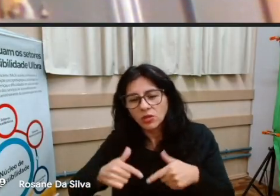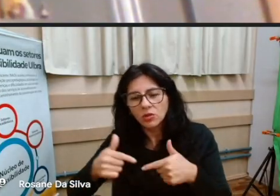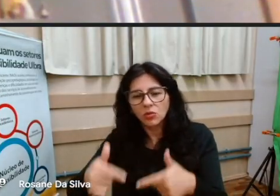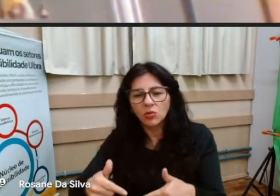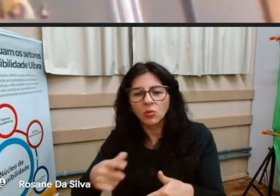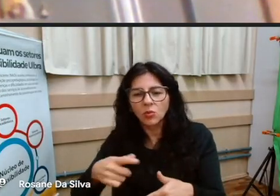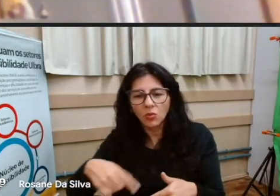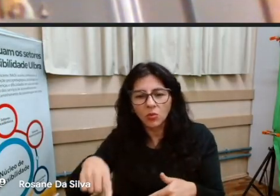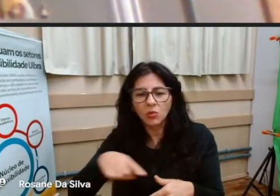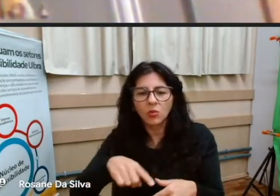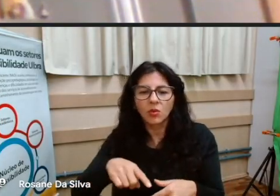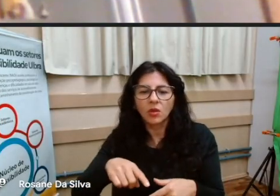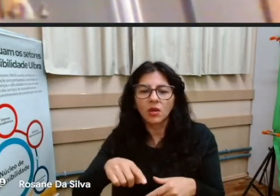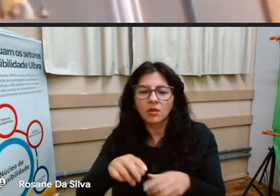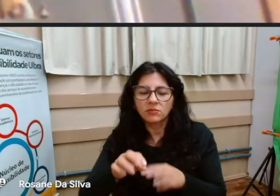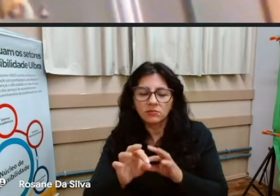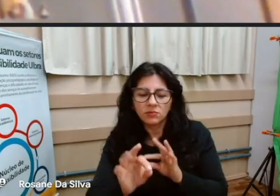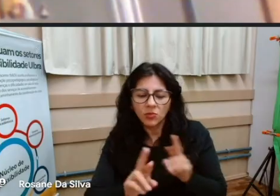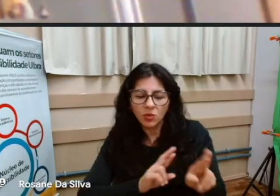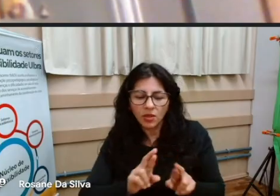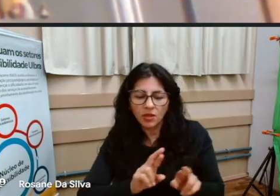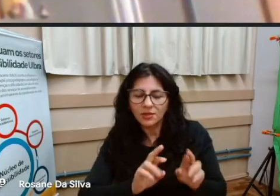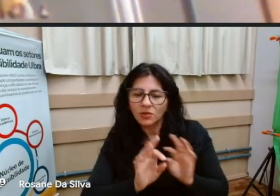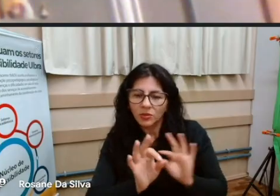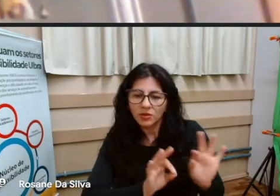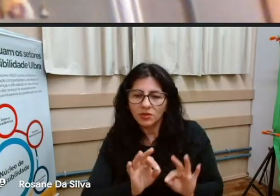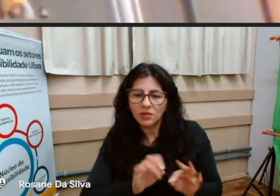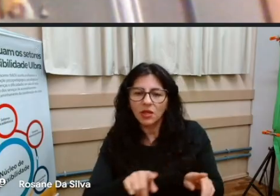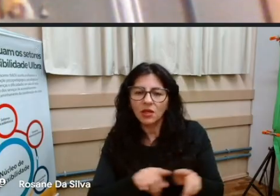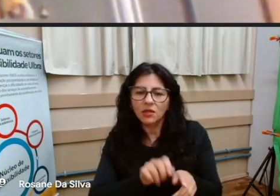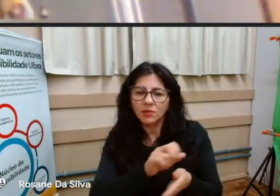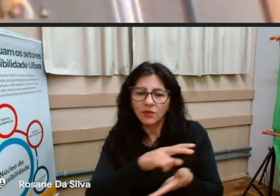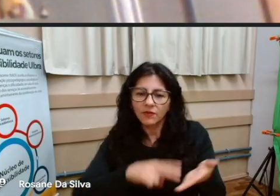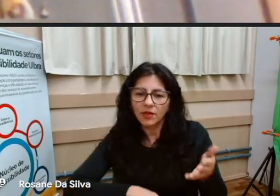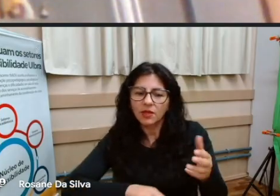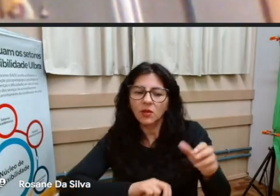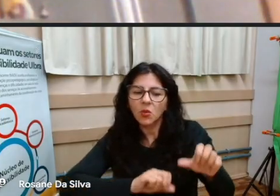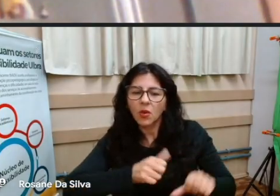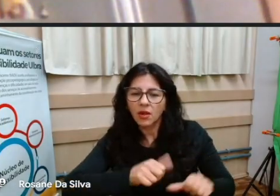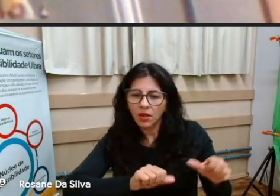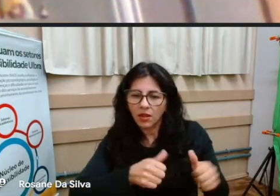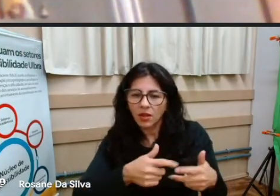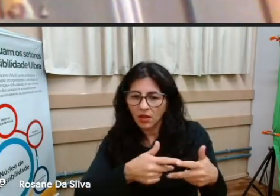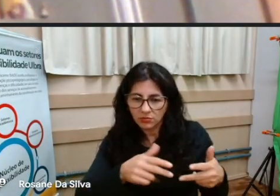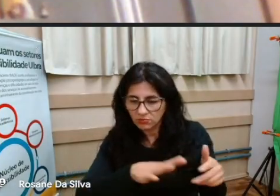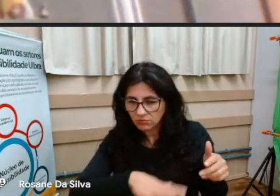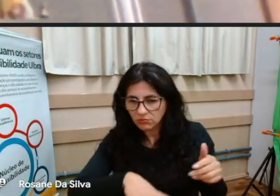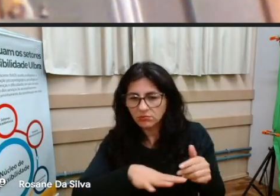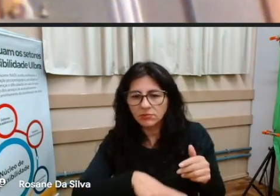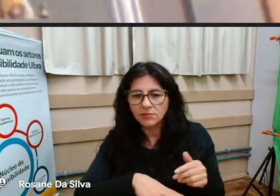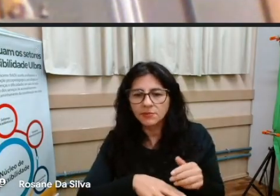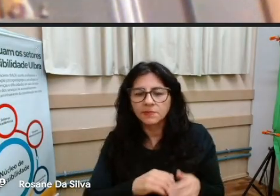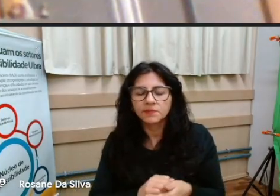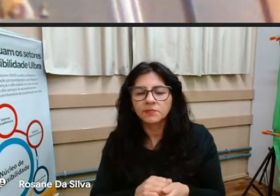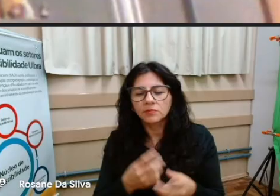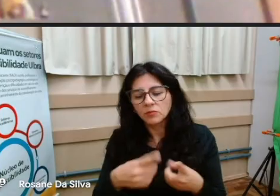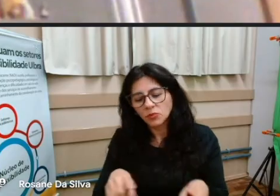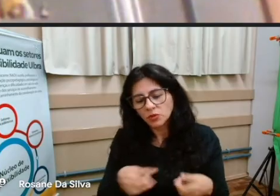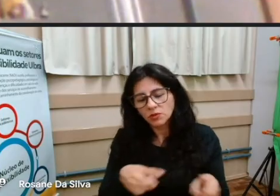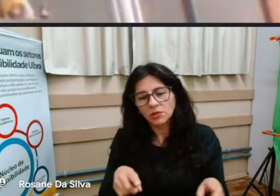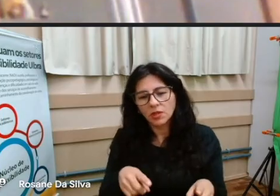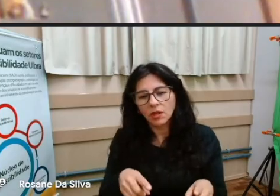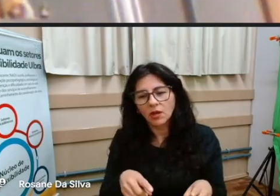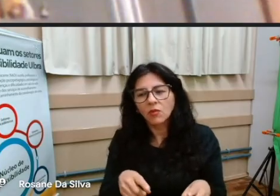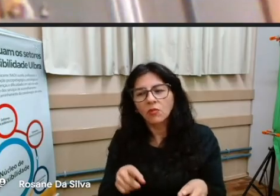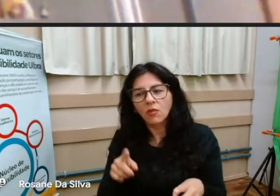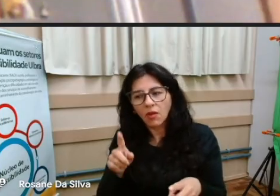né Eh com relação às estéticas também e e às avaliações de qualidade musical né